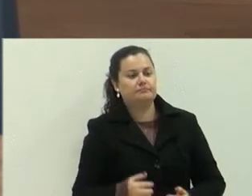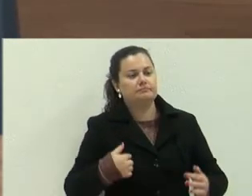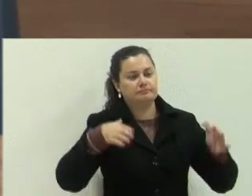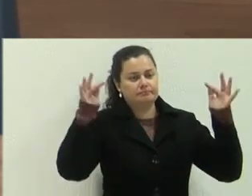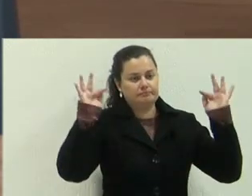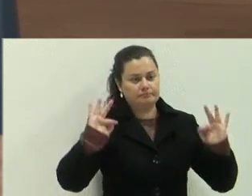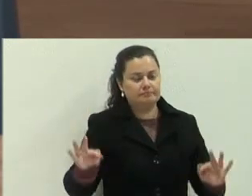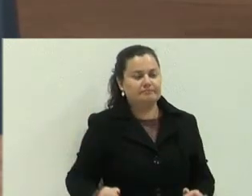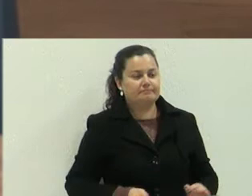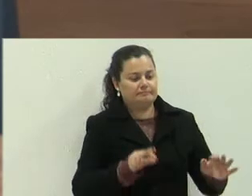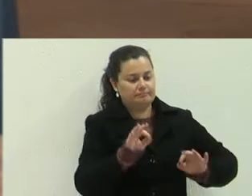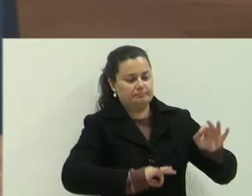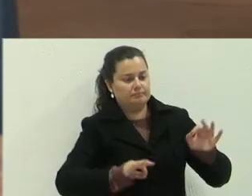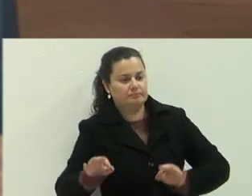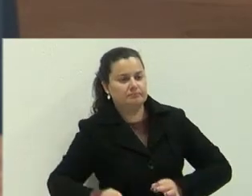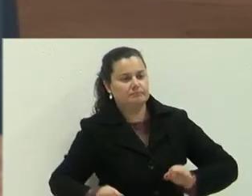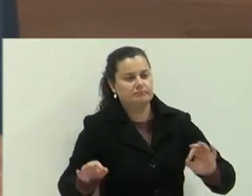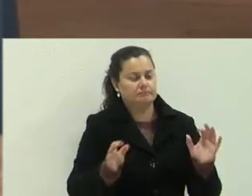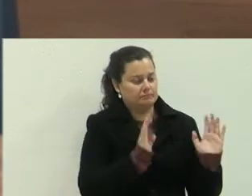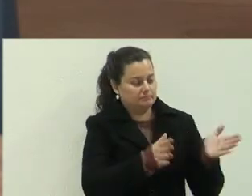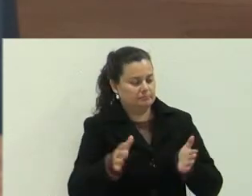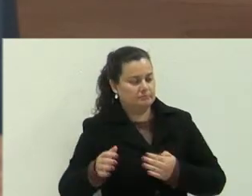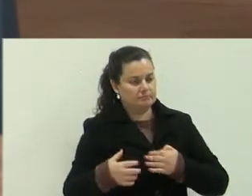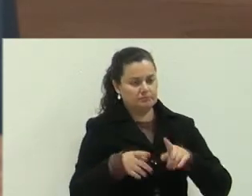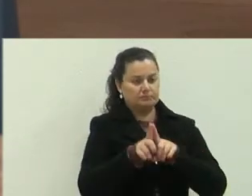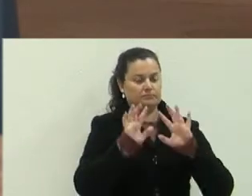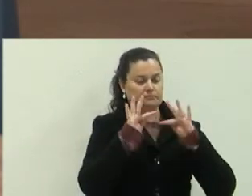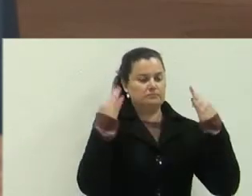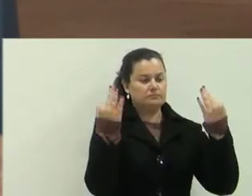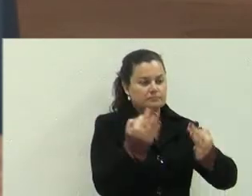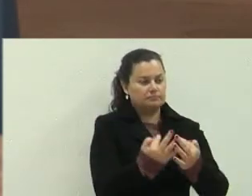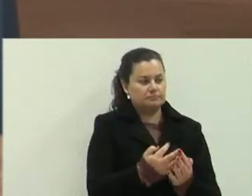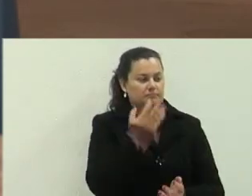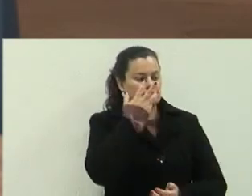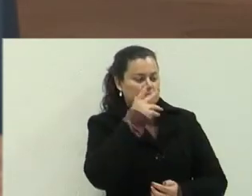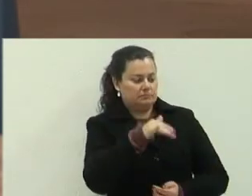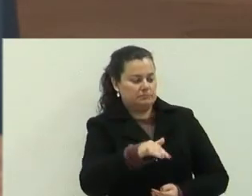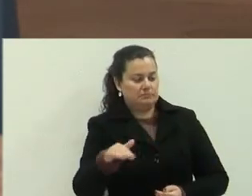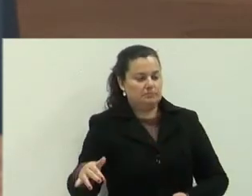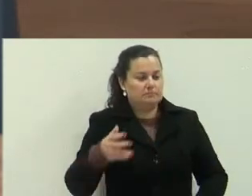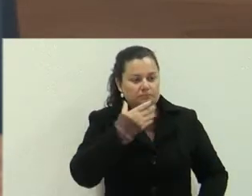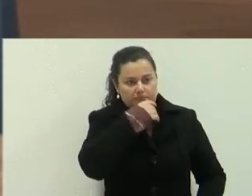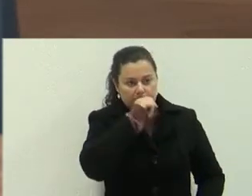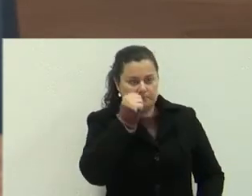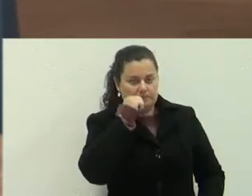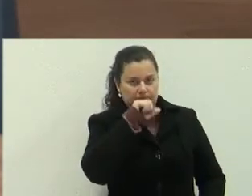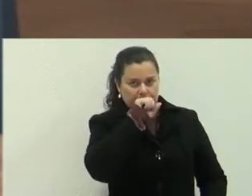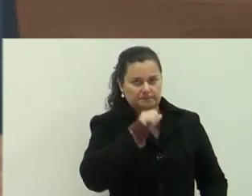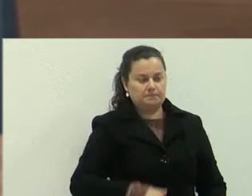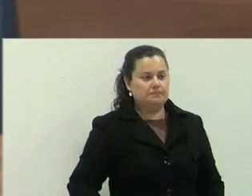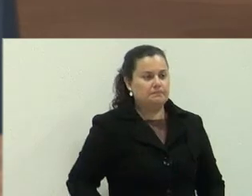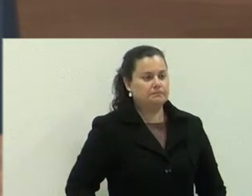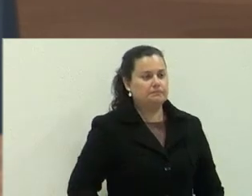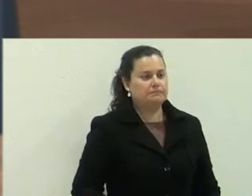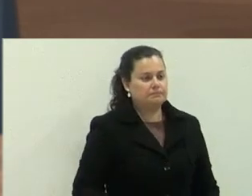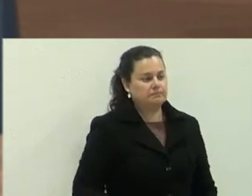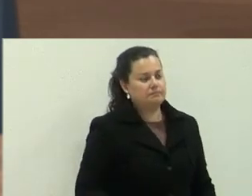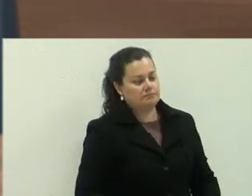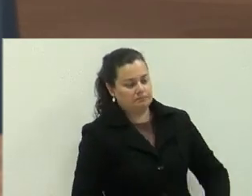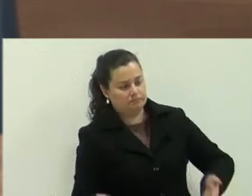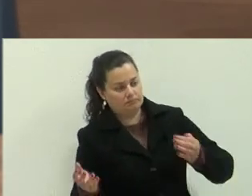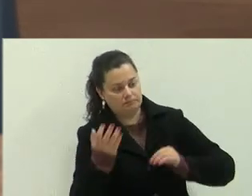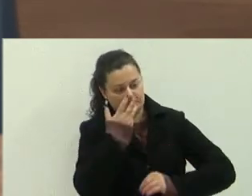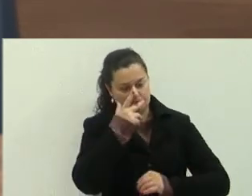ver a organização dessa parada lá e também de ver famílias, né, crianças, pais, mães, levando as crianças, levantando